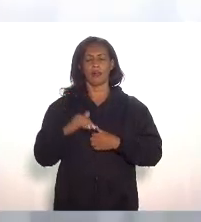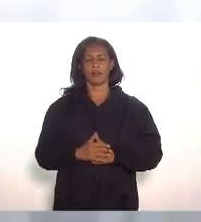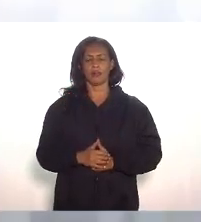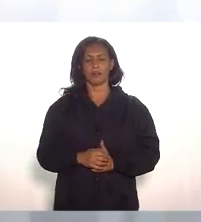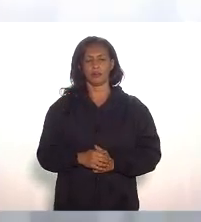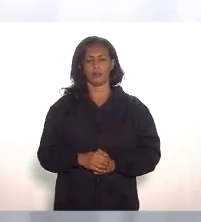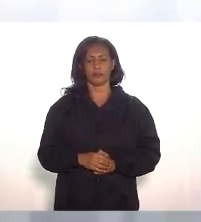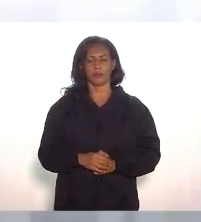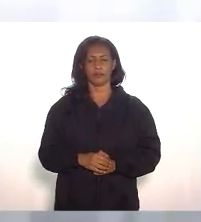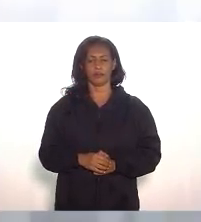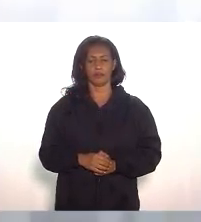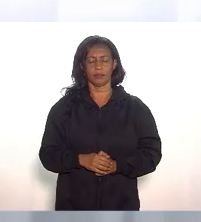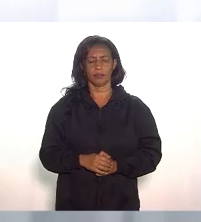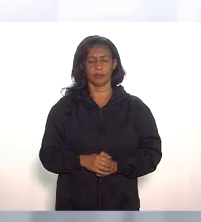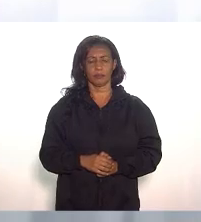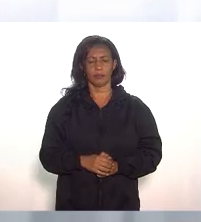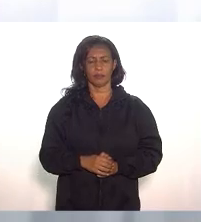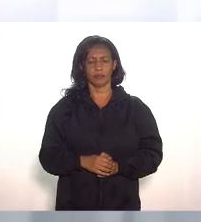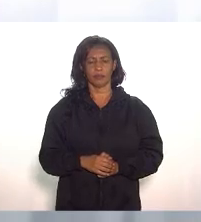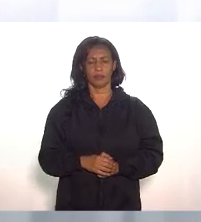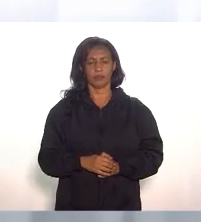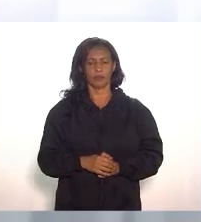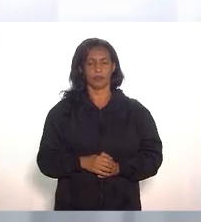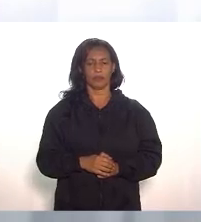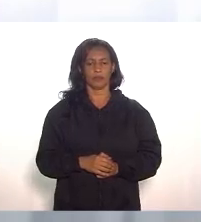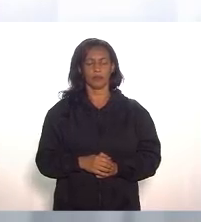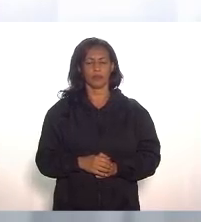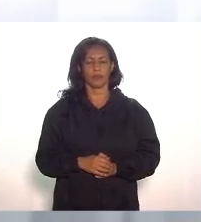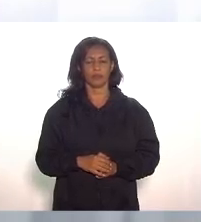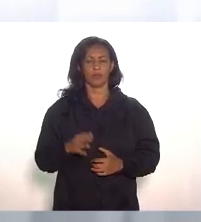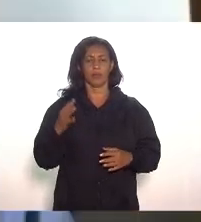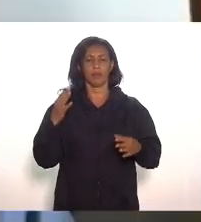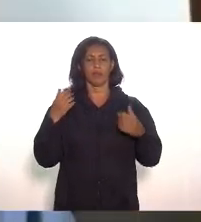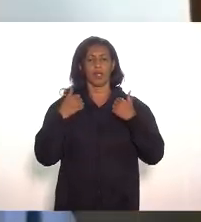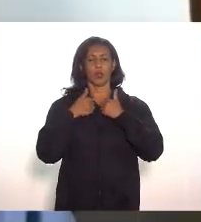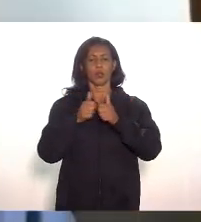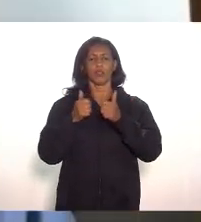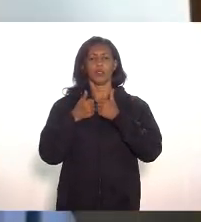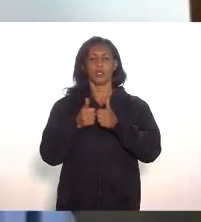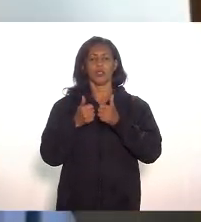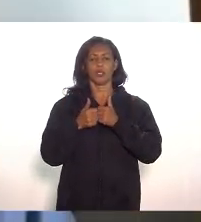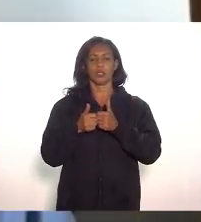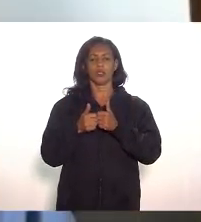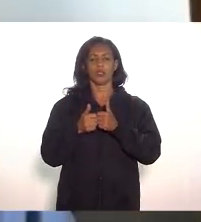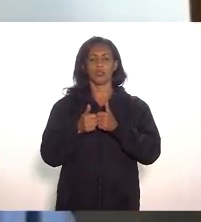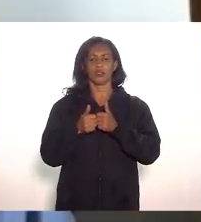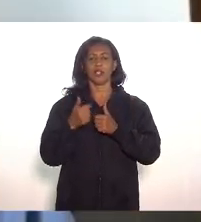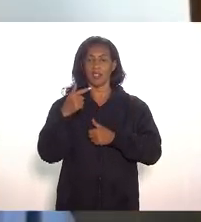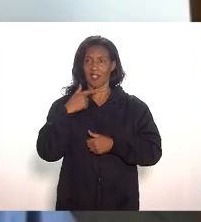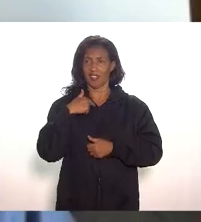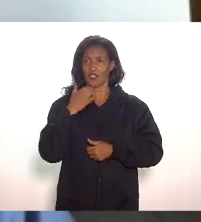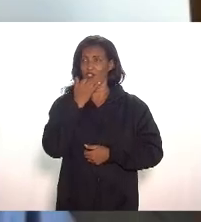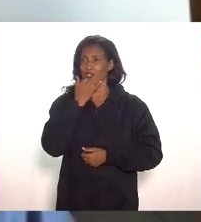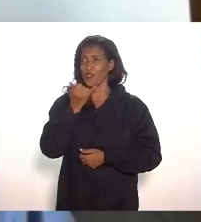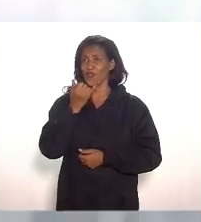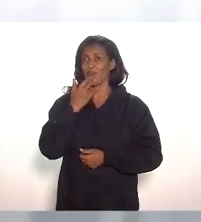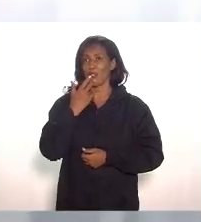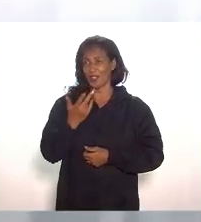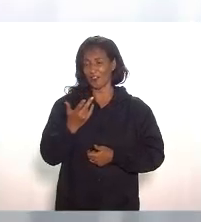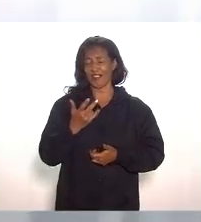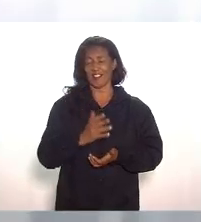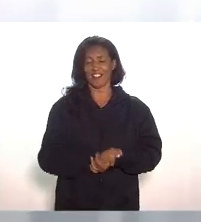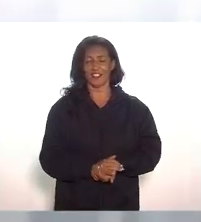Paulo. Pela Comissão de Transporte. Não, senhora Presidente, eu quero fazer meu assim, voto.